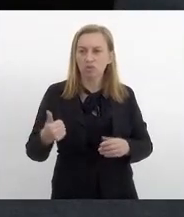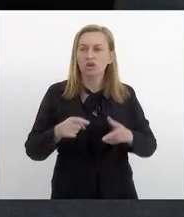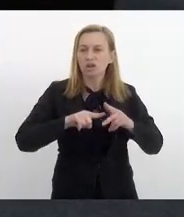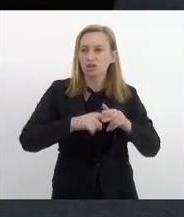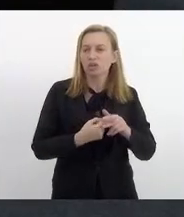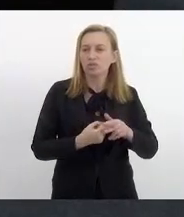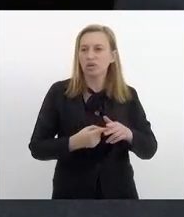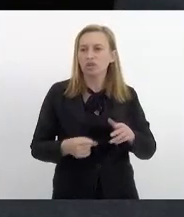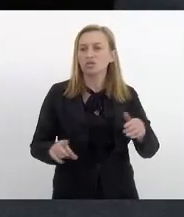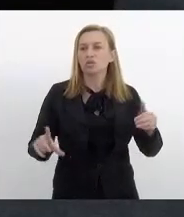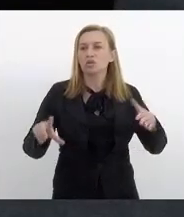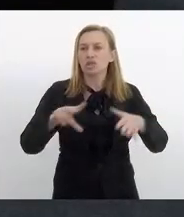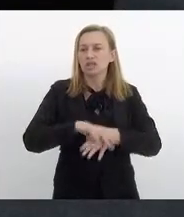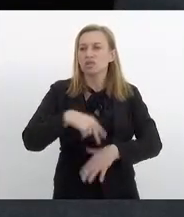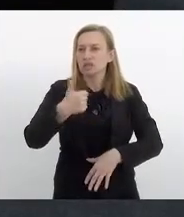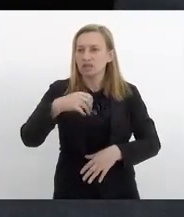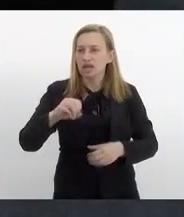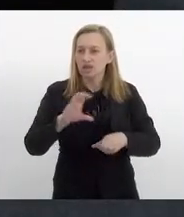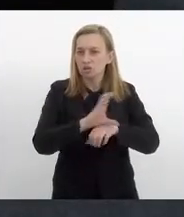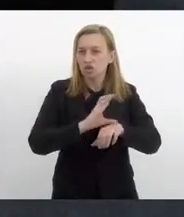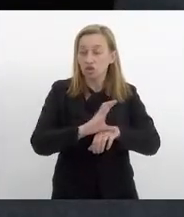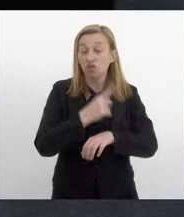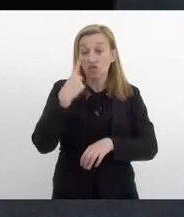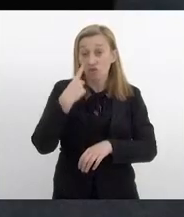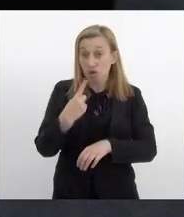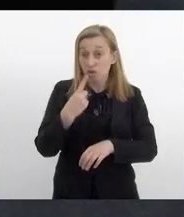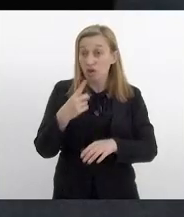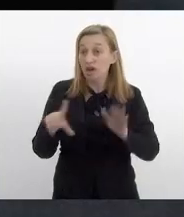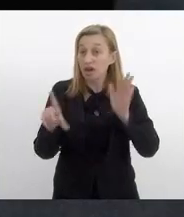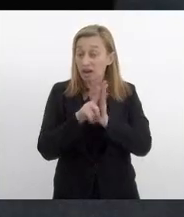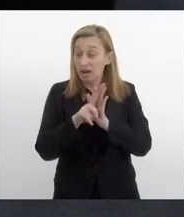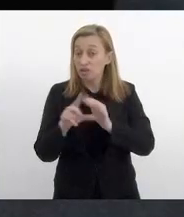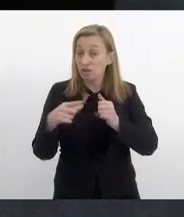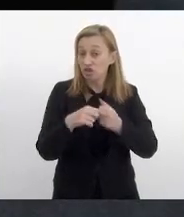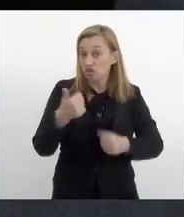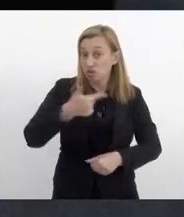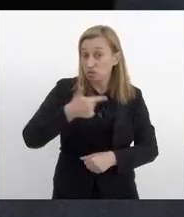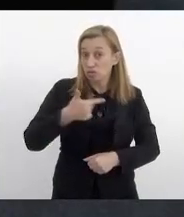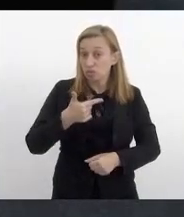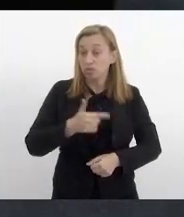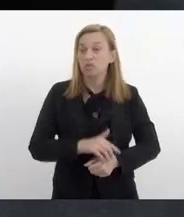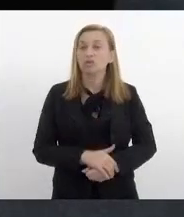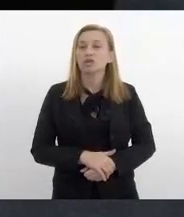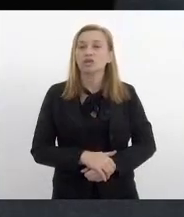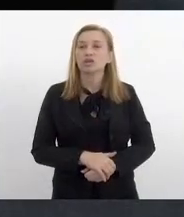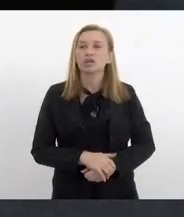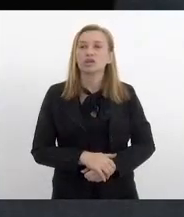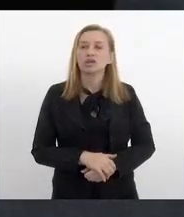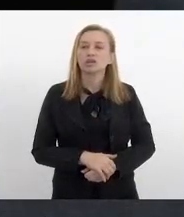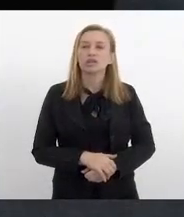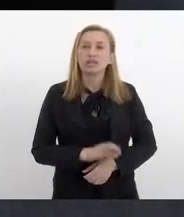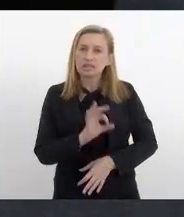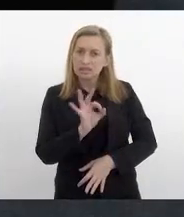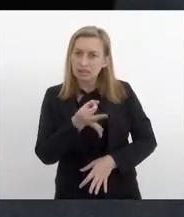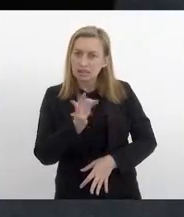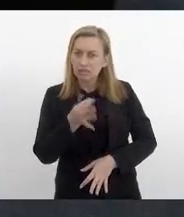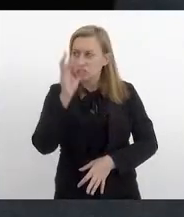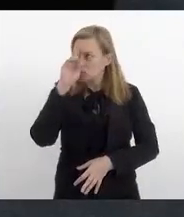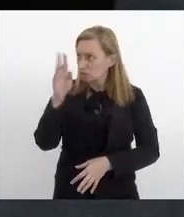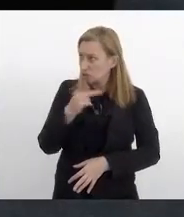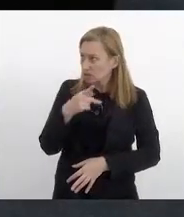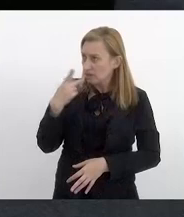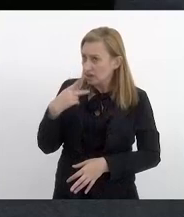inciso 10 da Constituição. Olha o que diz a lei no artigo 2º, que é exatamente isso que o senhor está